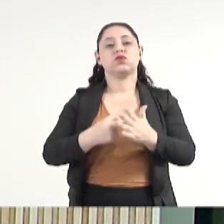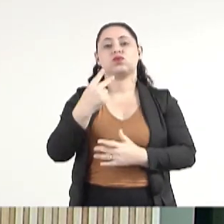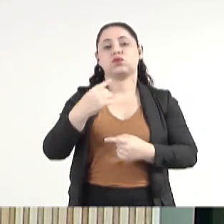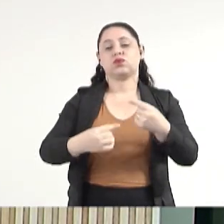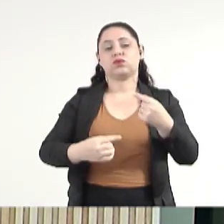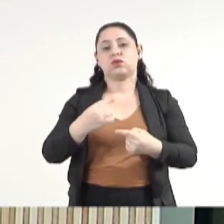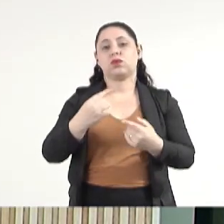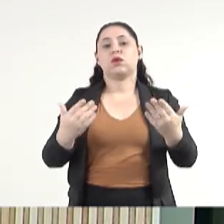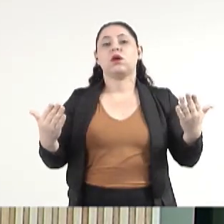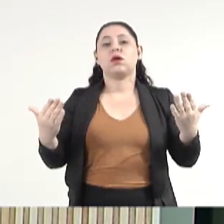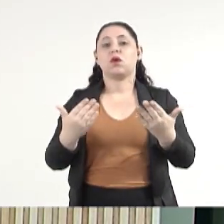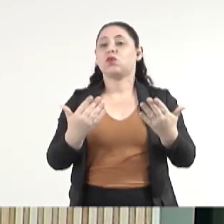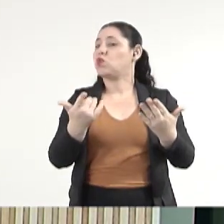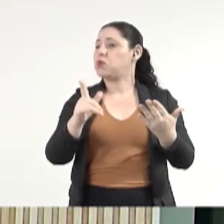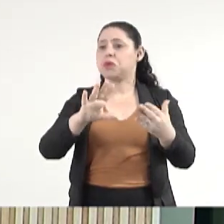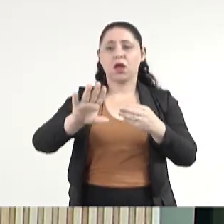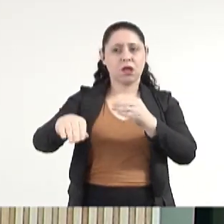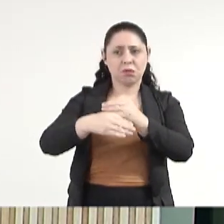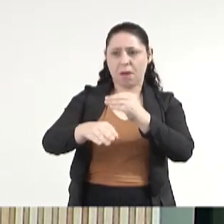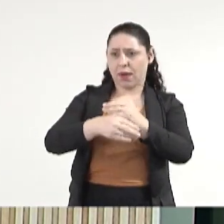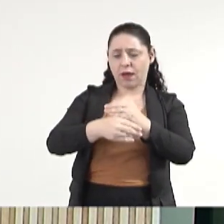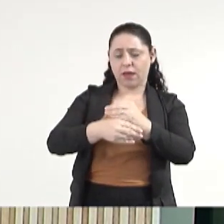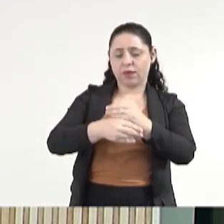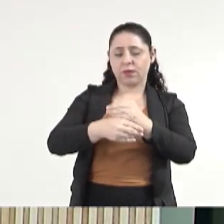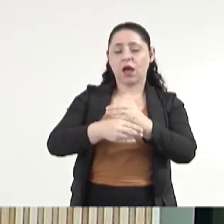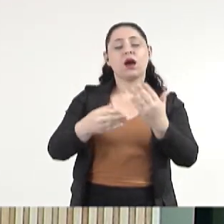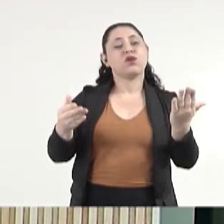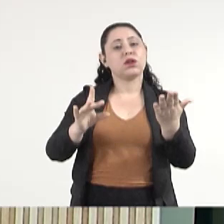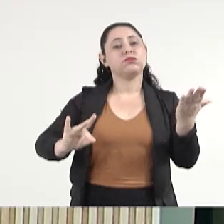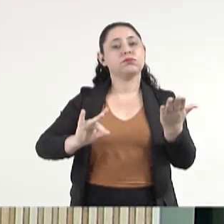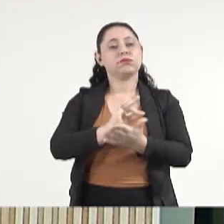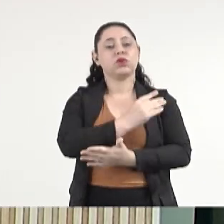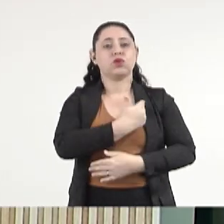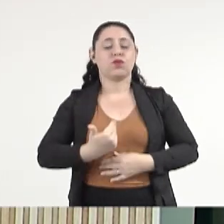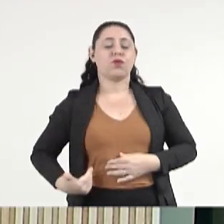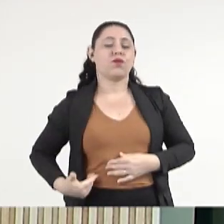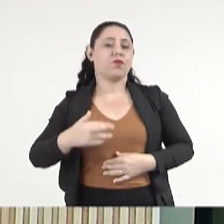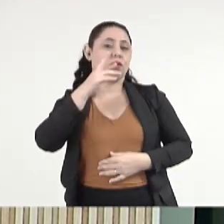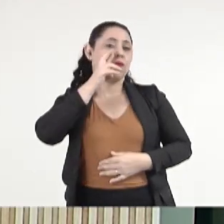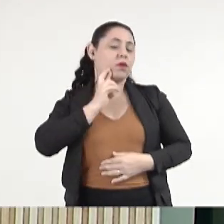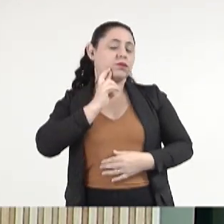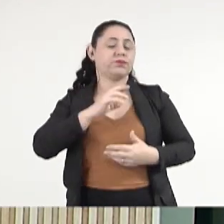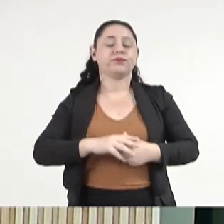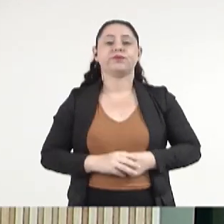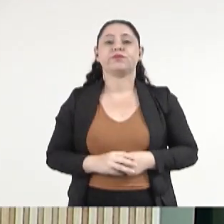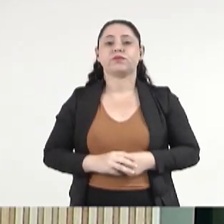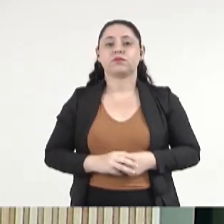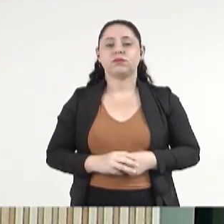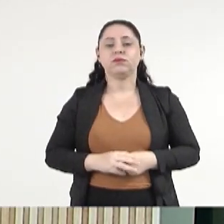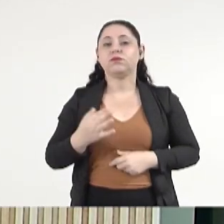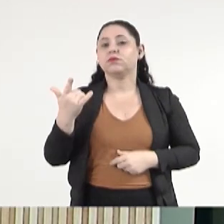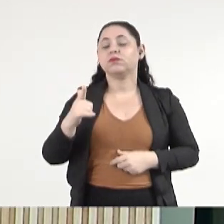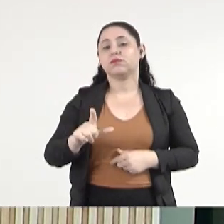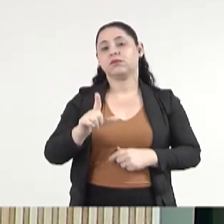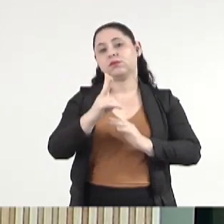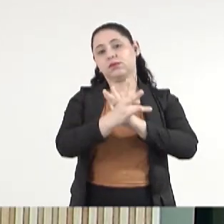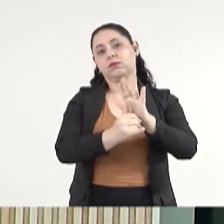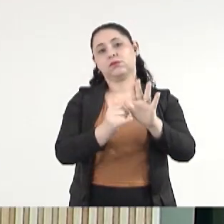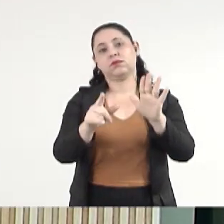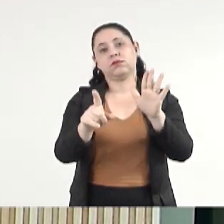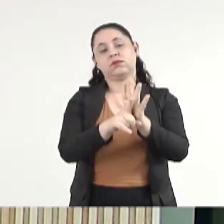sua segunda discussão, não passou por emendas ao longo da tramitação, então já segue para a sanção do governo. Próximo